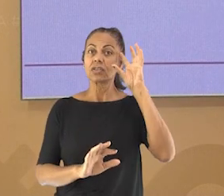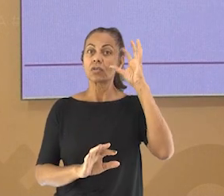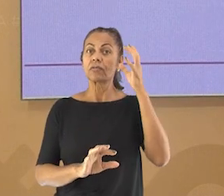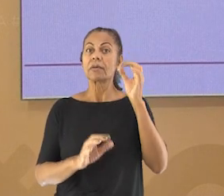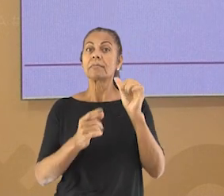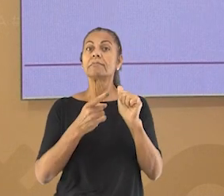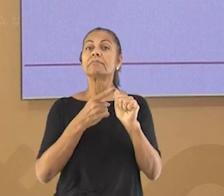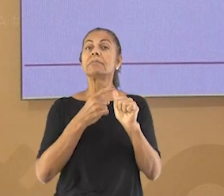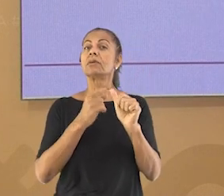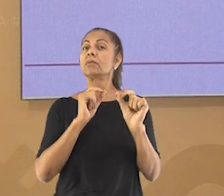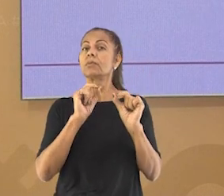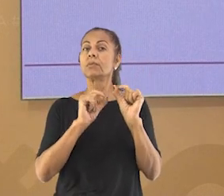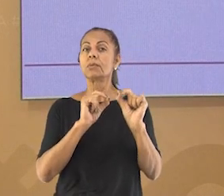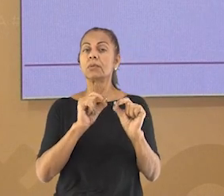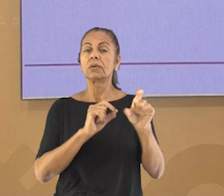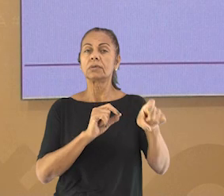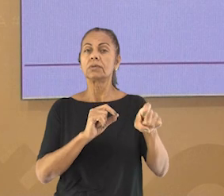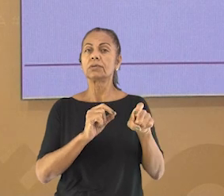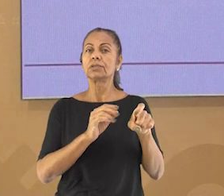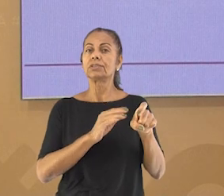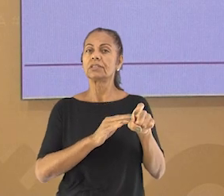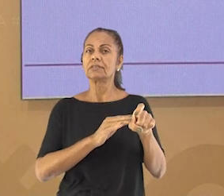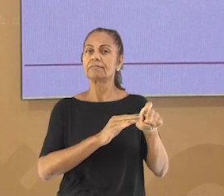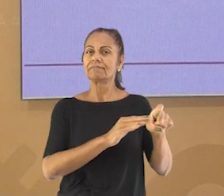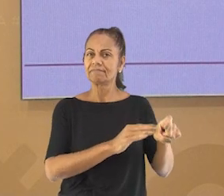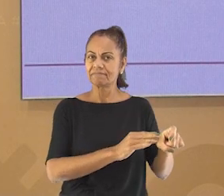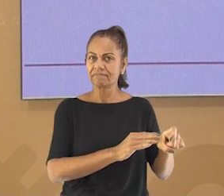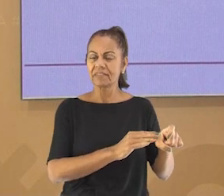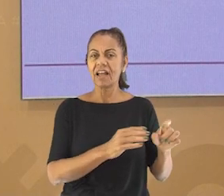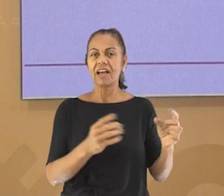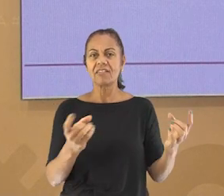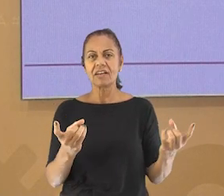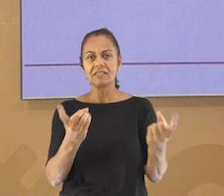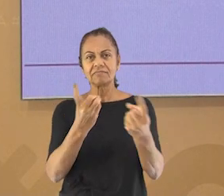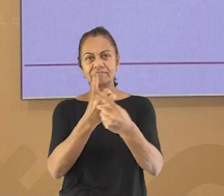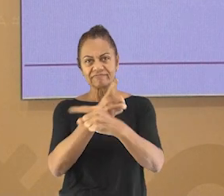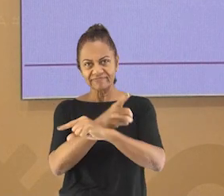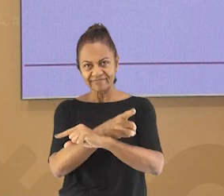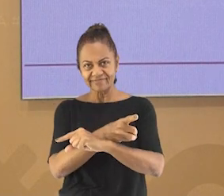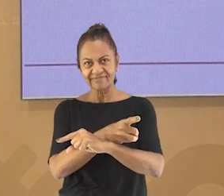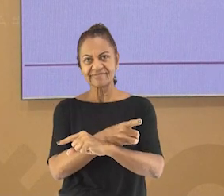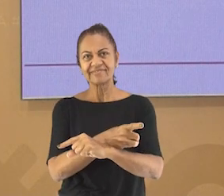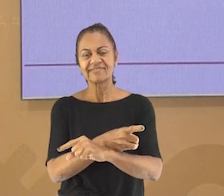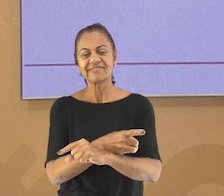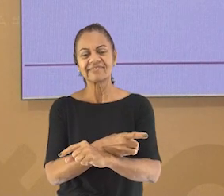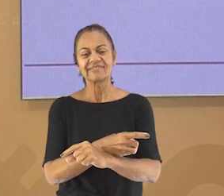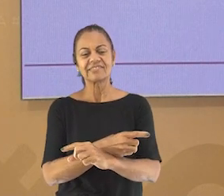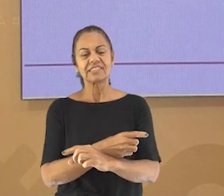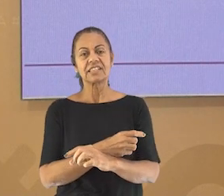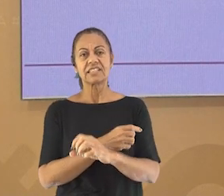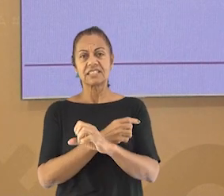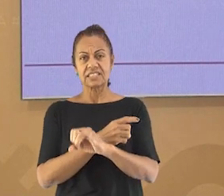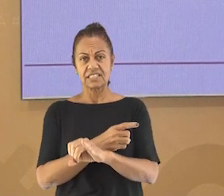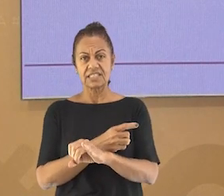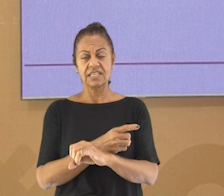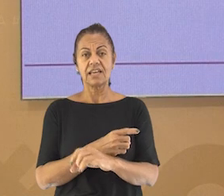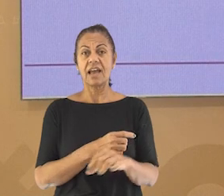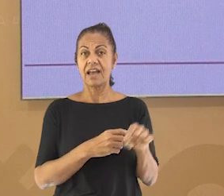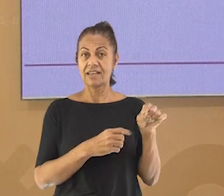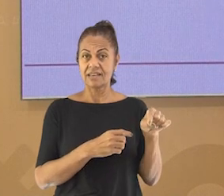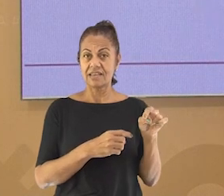passando o número 18 para o outro lado, com a operação oposta. Ou seja, se aquele tem um